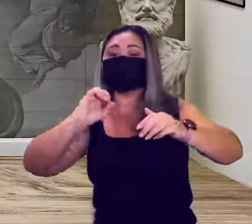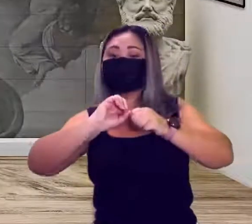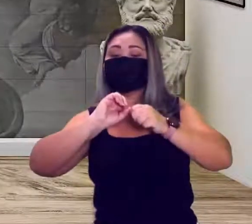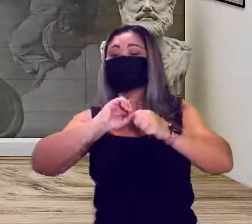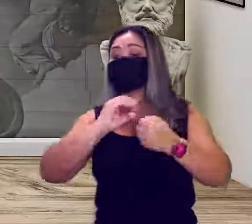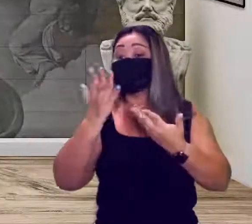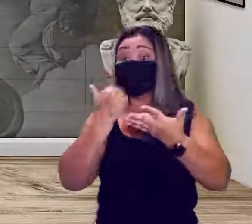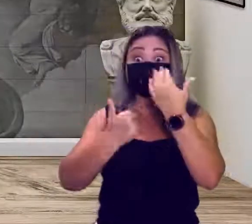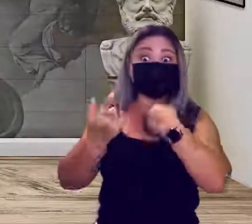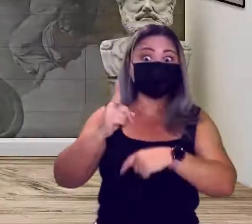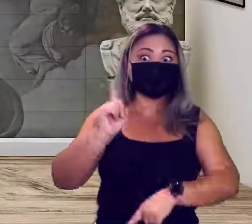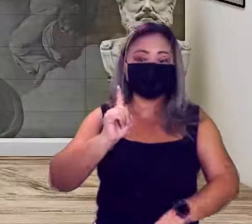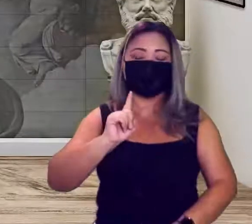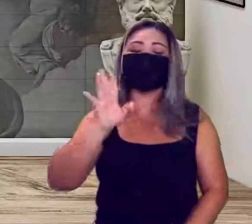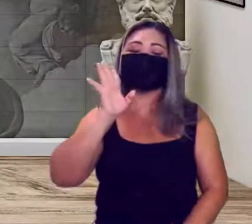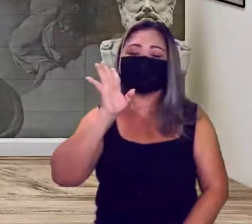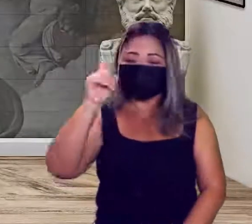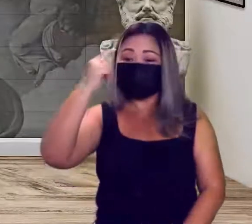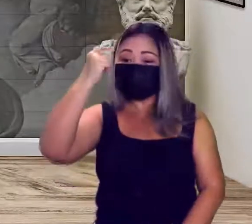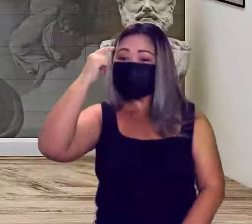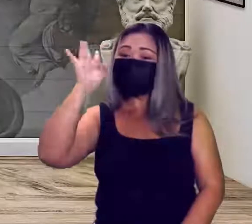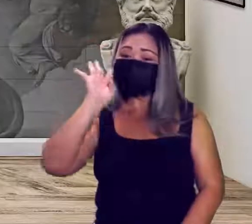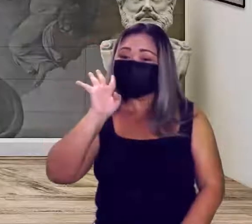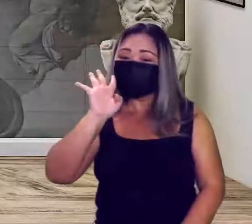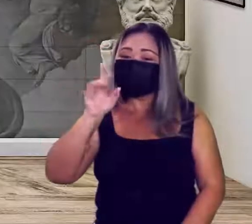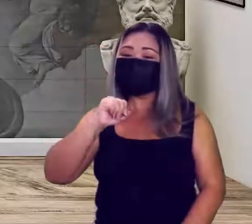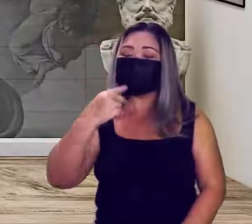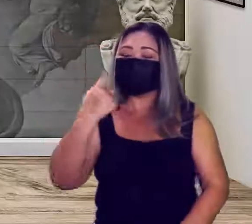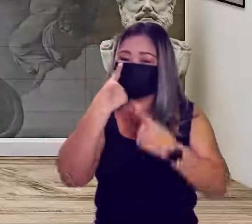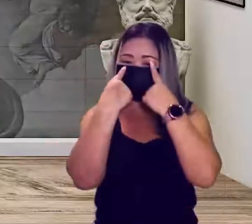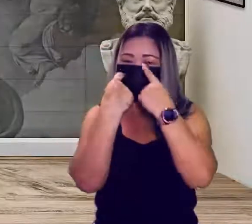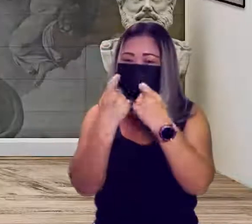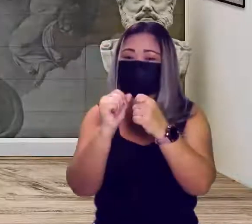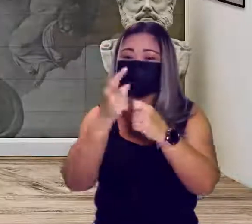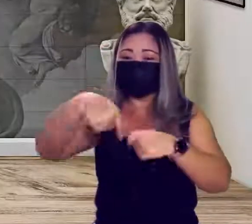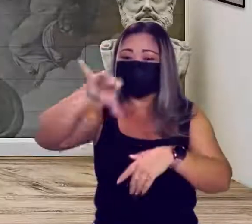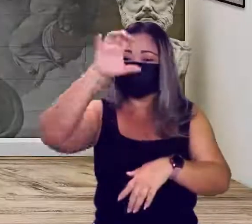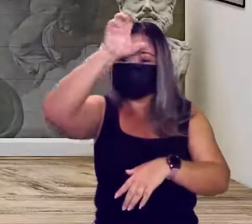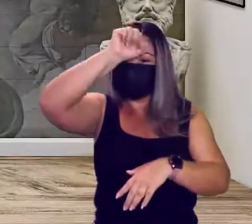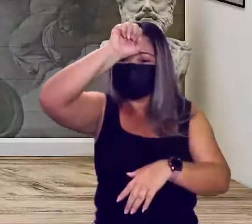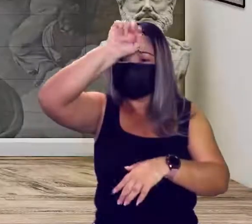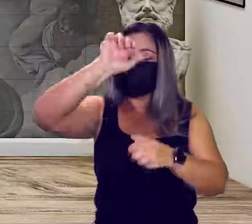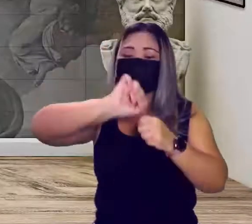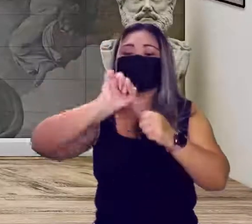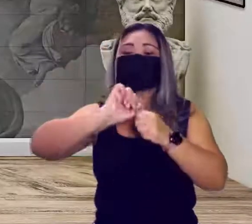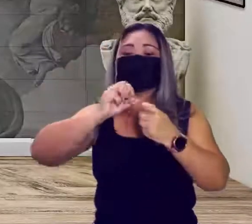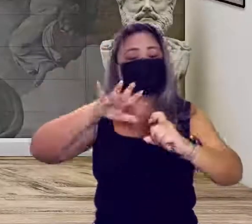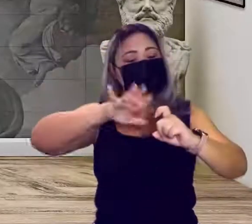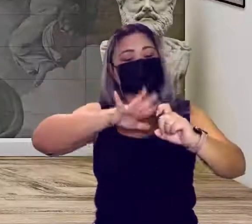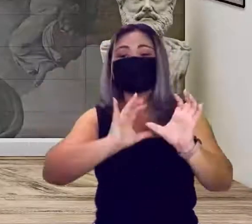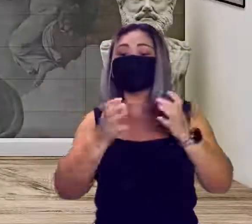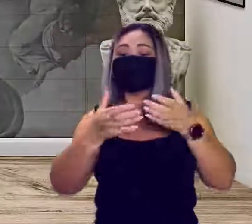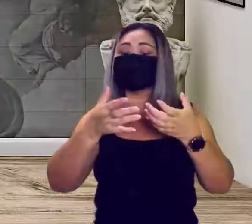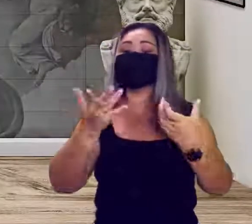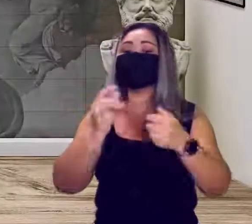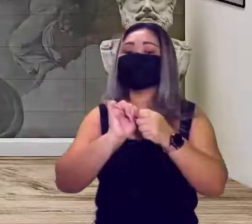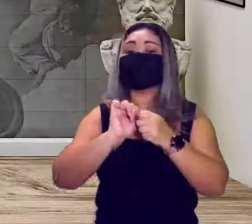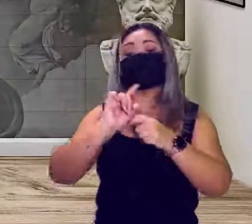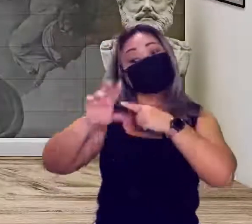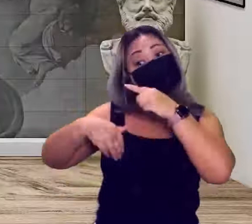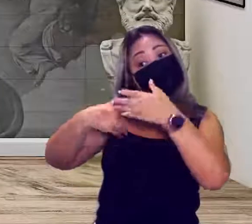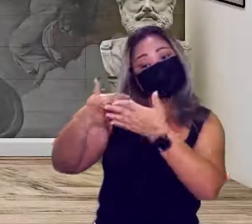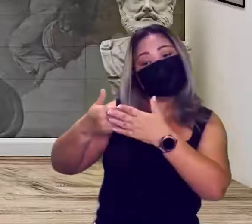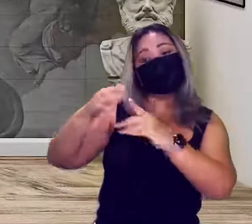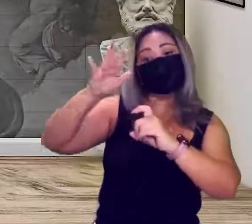devorou mais eles. Muito legal essa ideia, interessante para vocês aprender, né, sobre a mitologia grega, para nós chegarmos